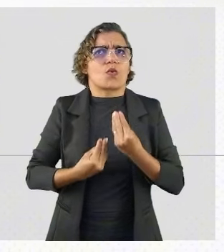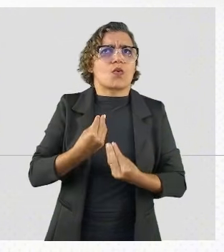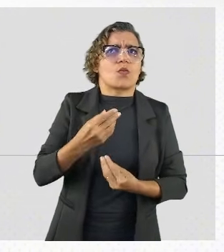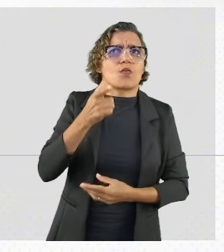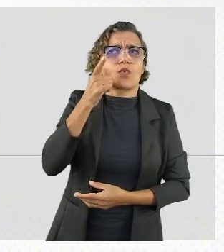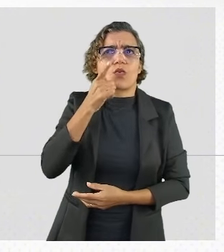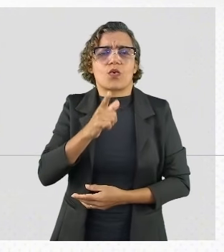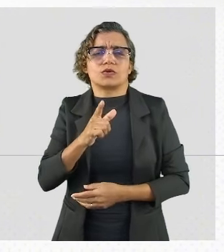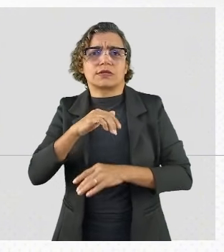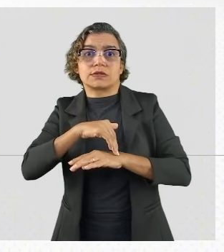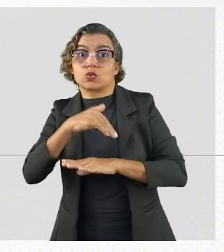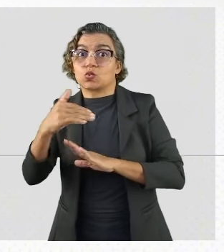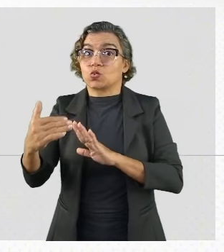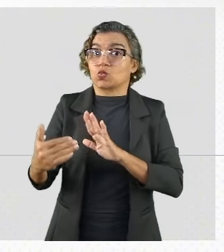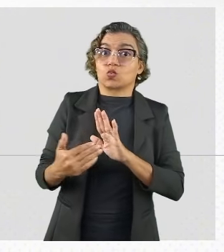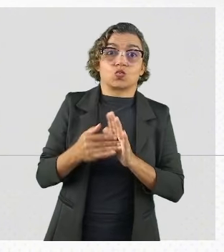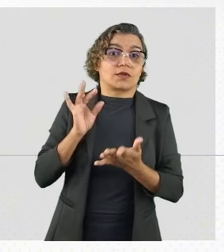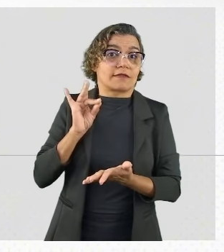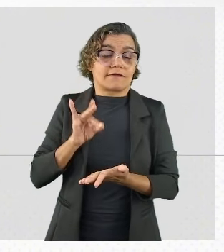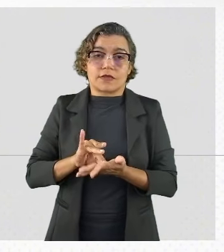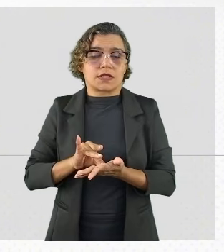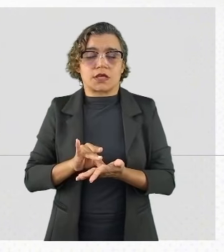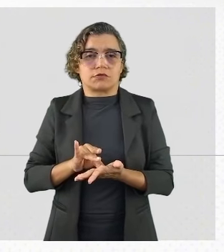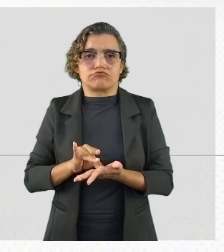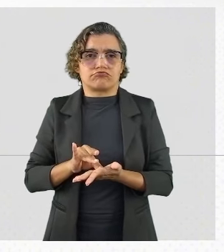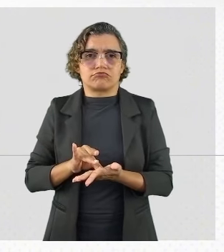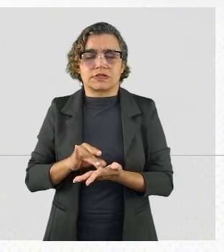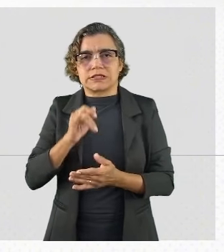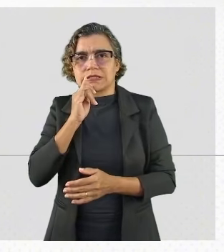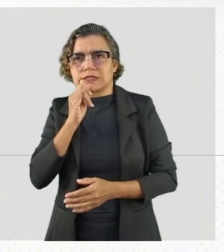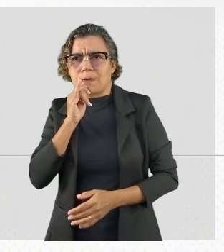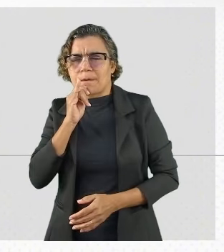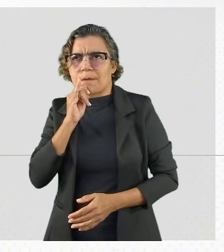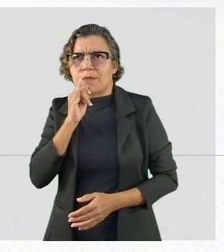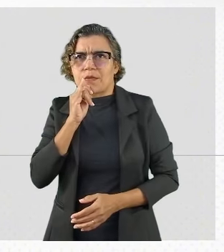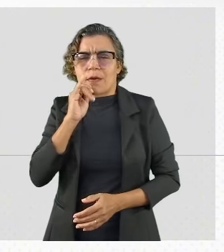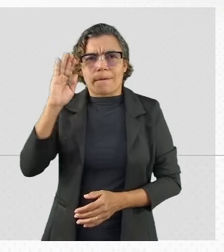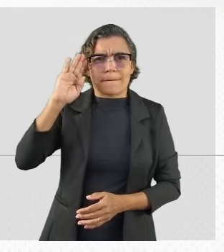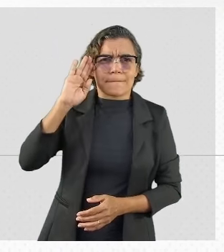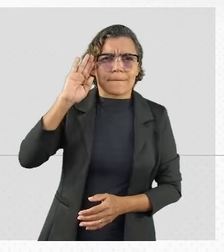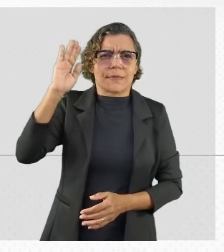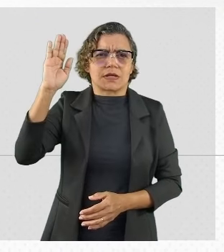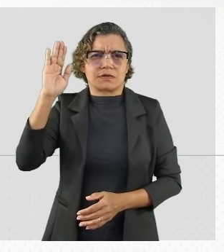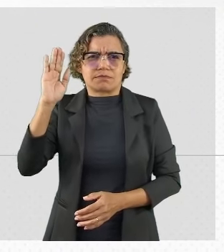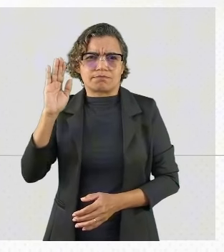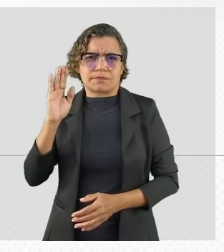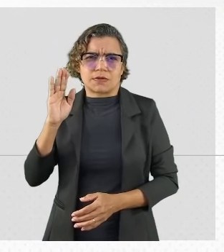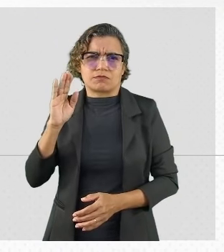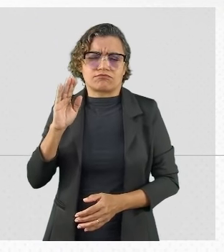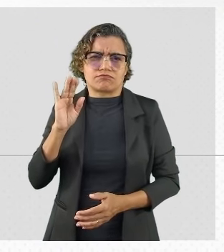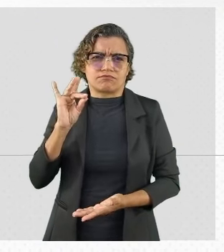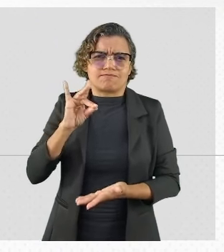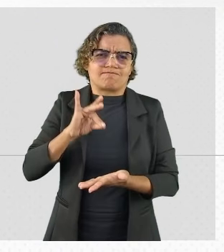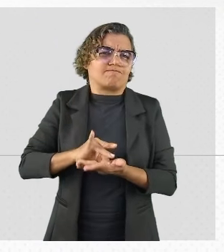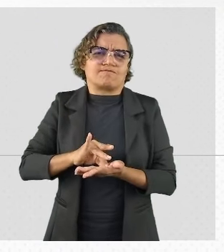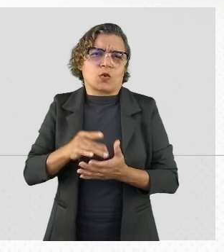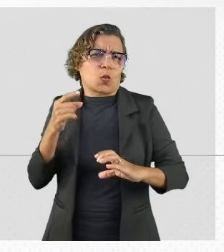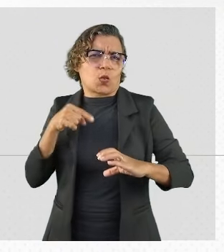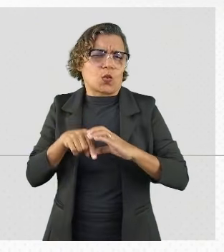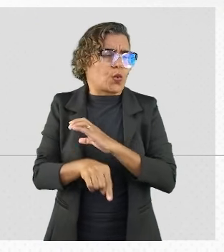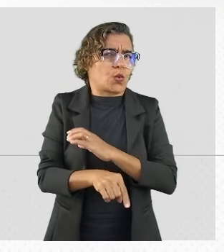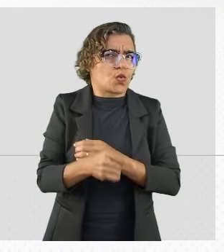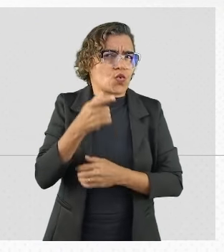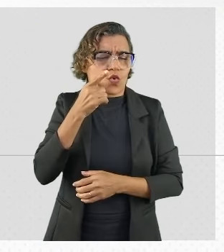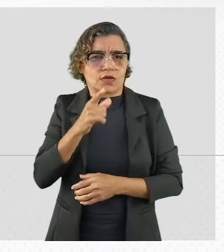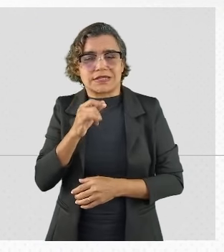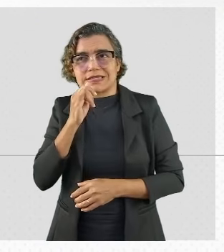da totalidade da realidade. A gente não tem como chegar na essência das coisas, porque a gente só consegue aprender da realidade